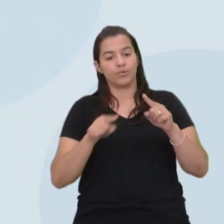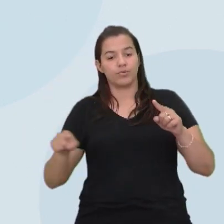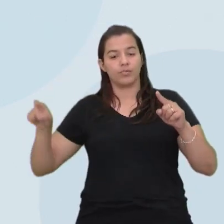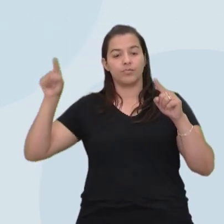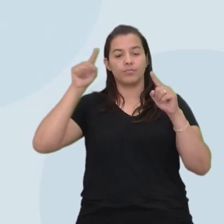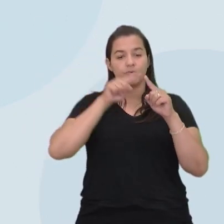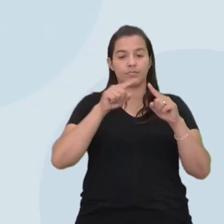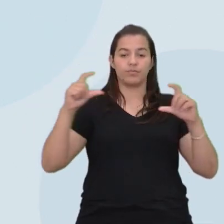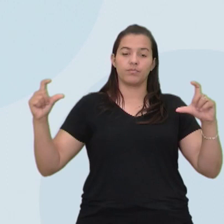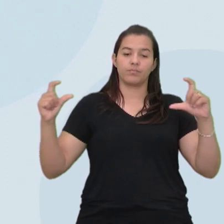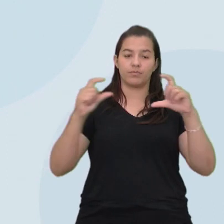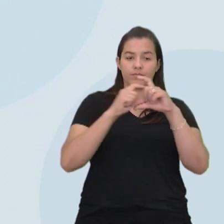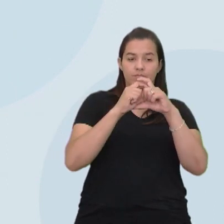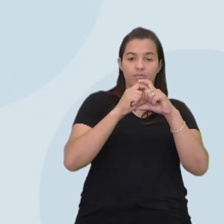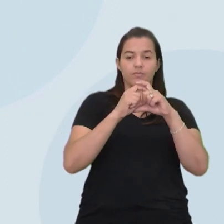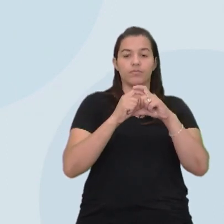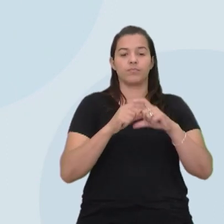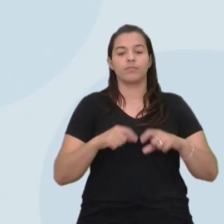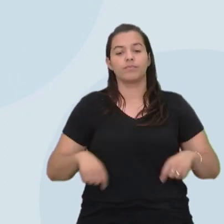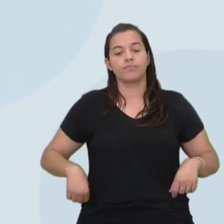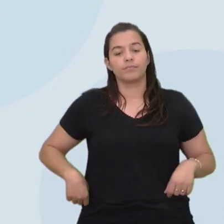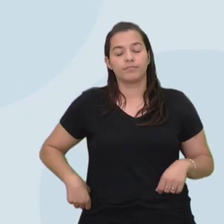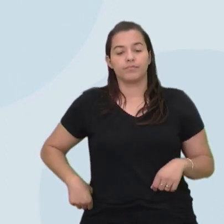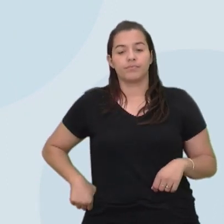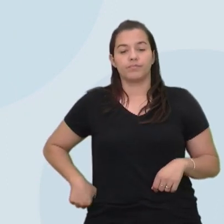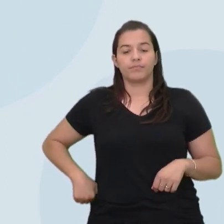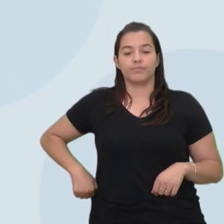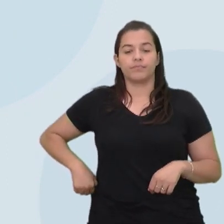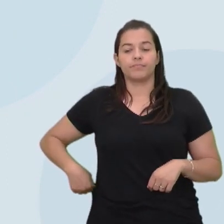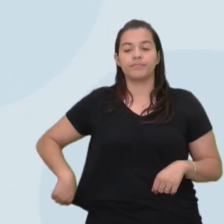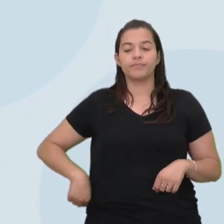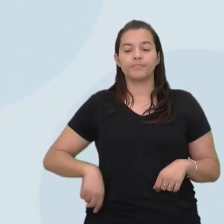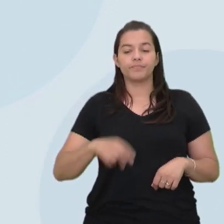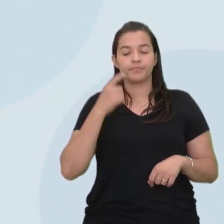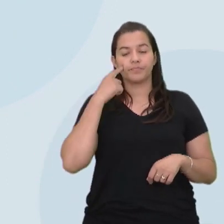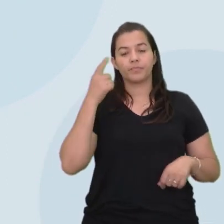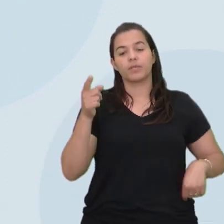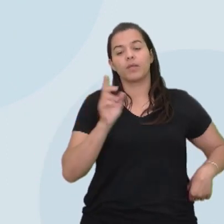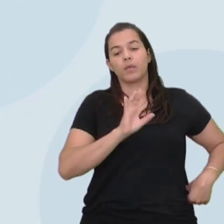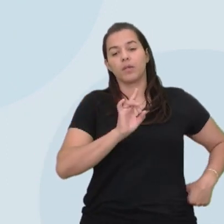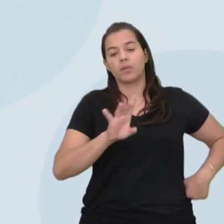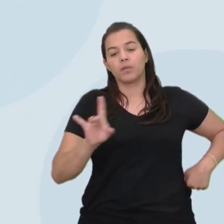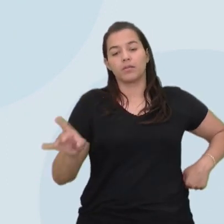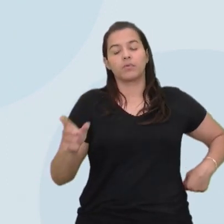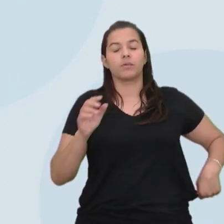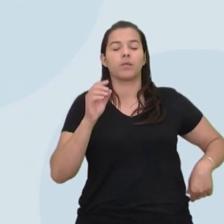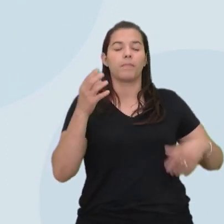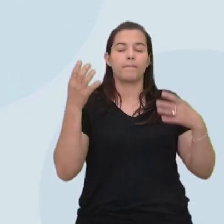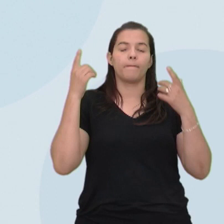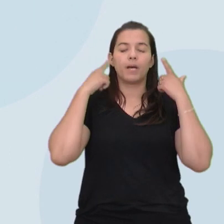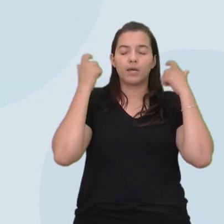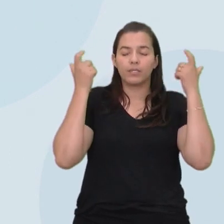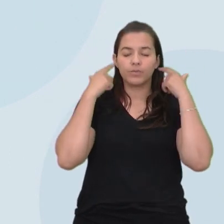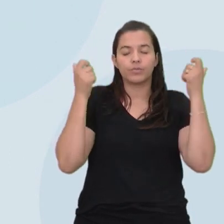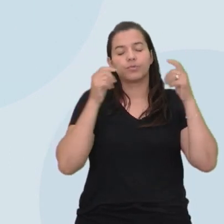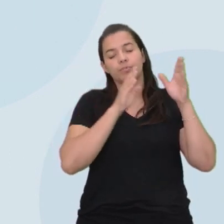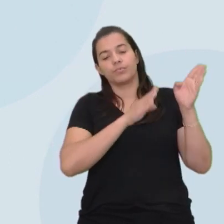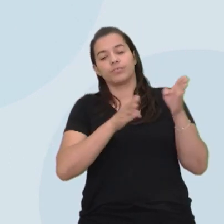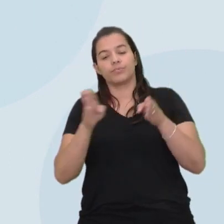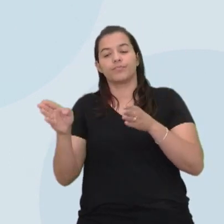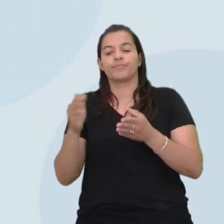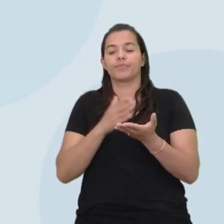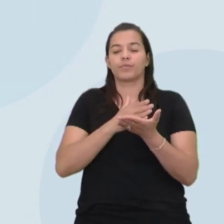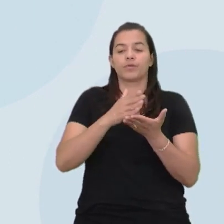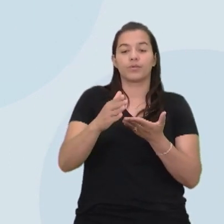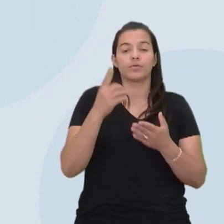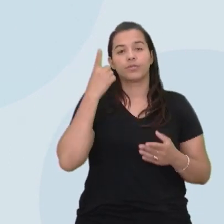nas programações. Esse já não, ó. Defina modo arrastado para, tem ruído, cronômetro, zerar o cronômetro, número de dias,